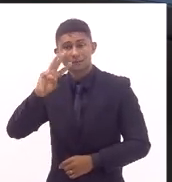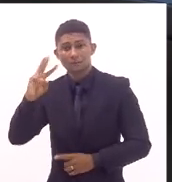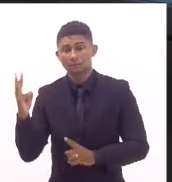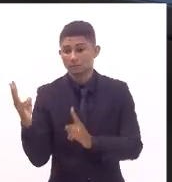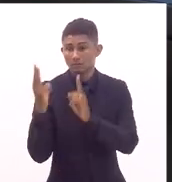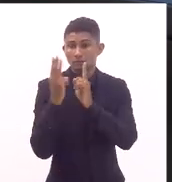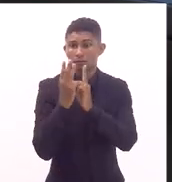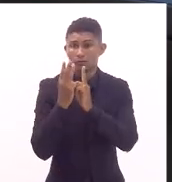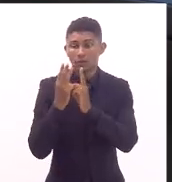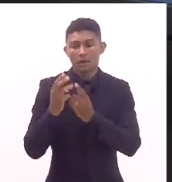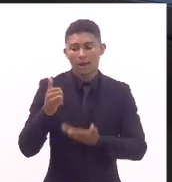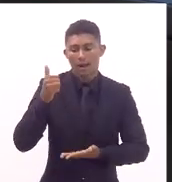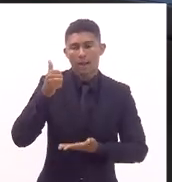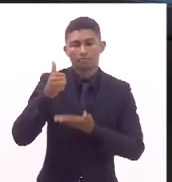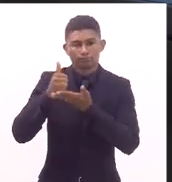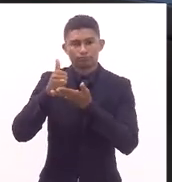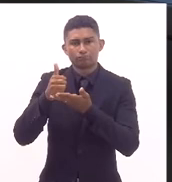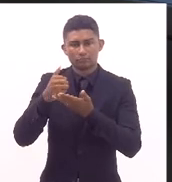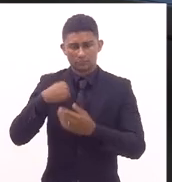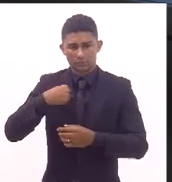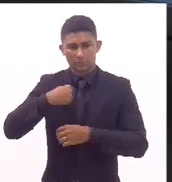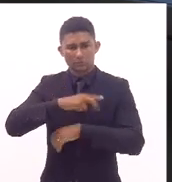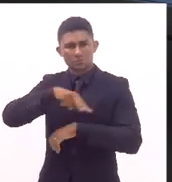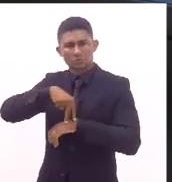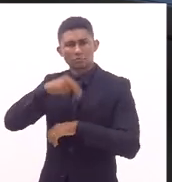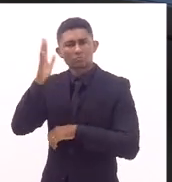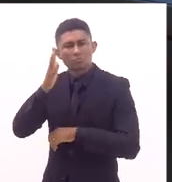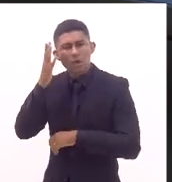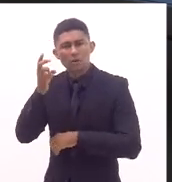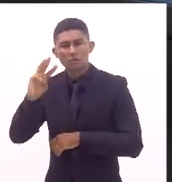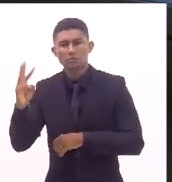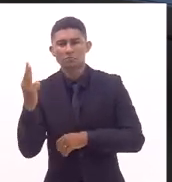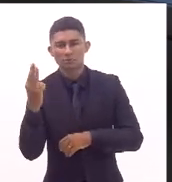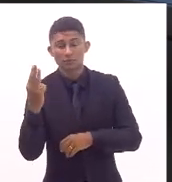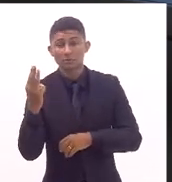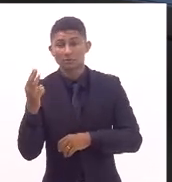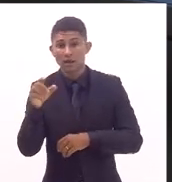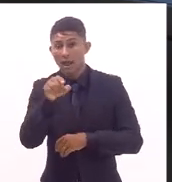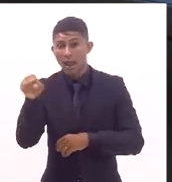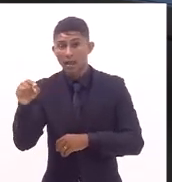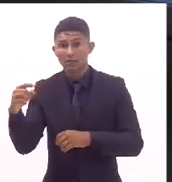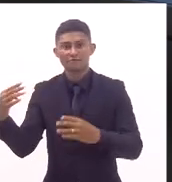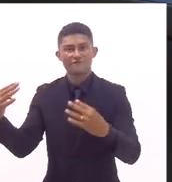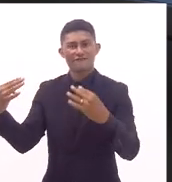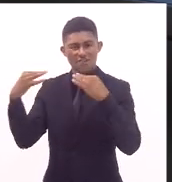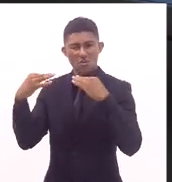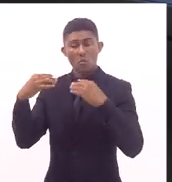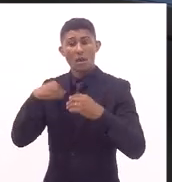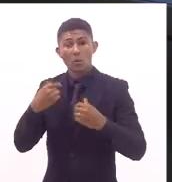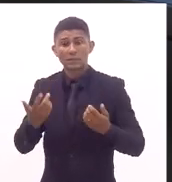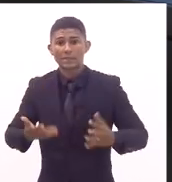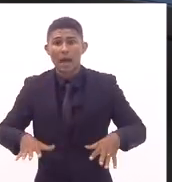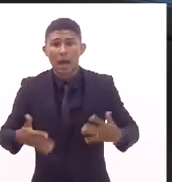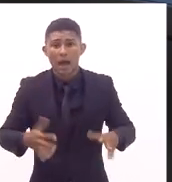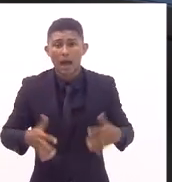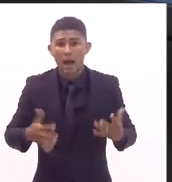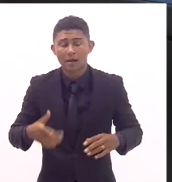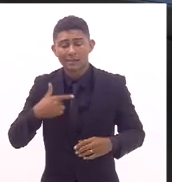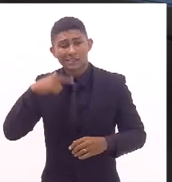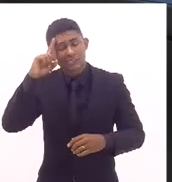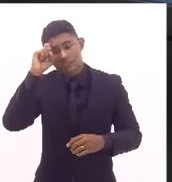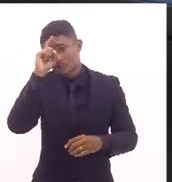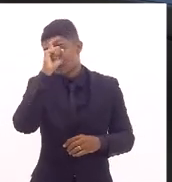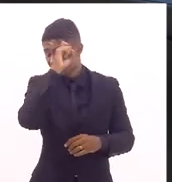assistiram na Tribuna é que como eu premia Como era difícil e